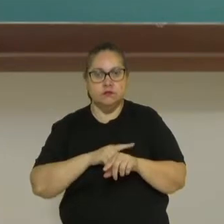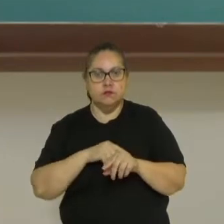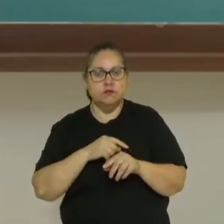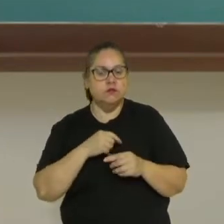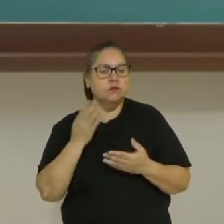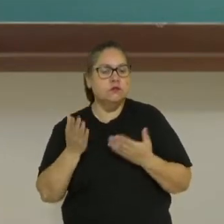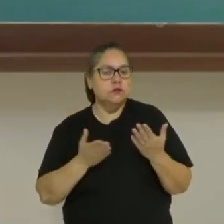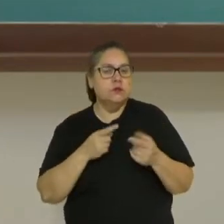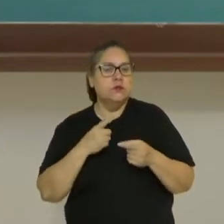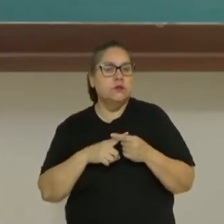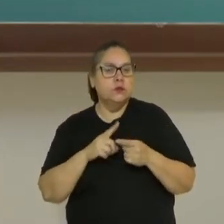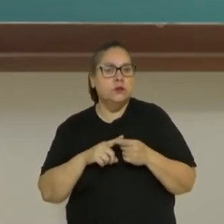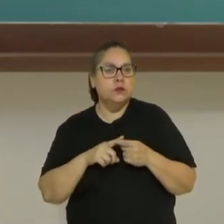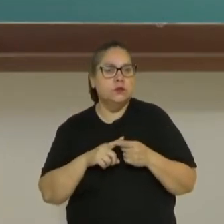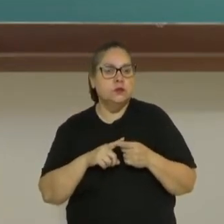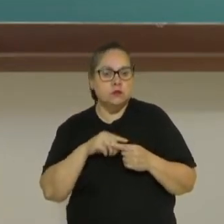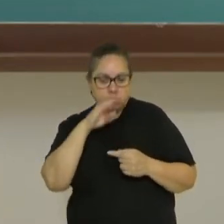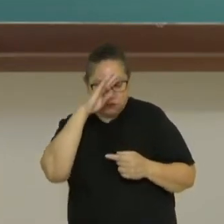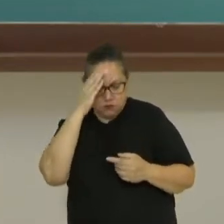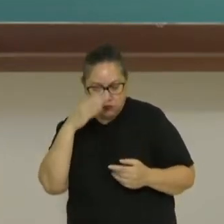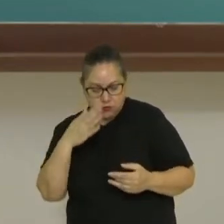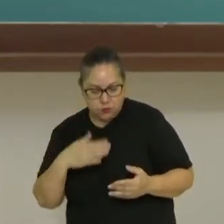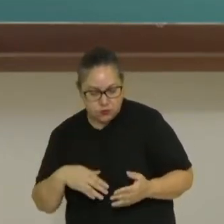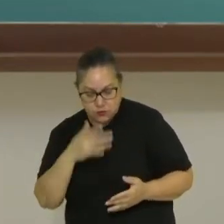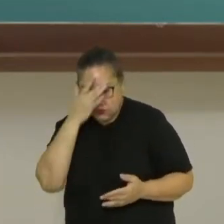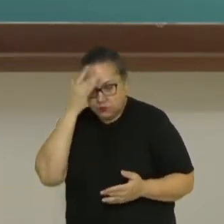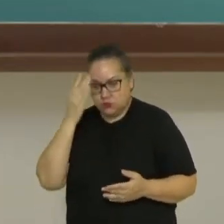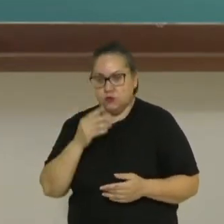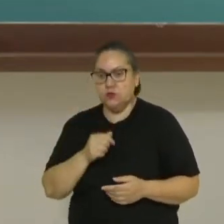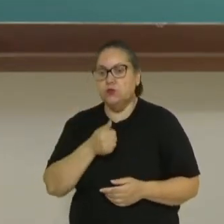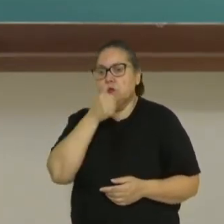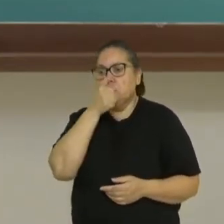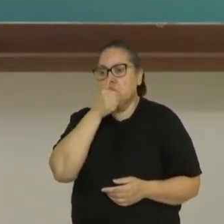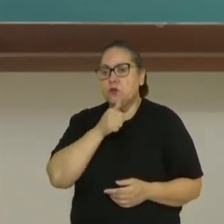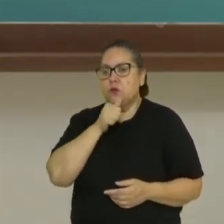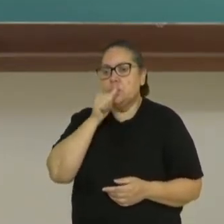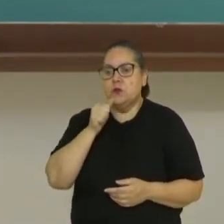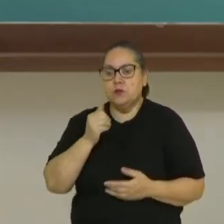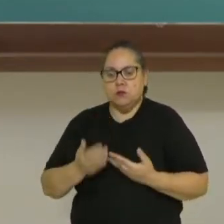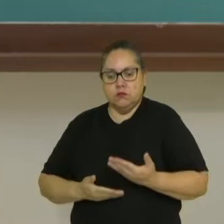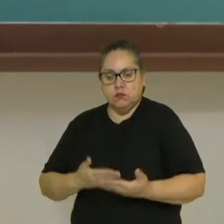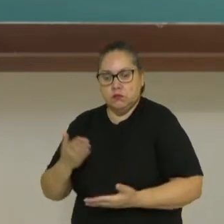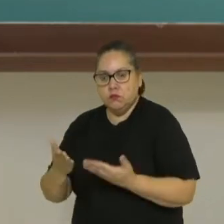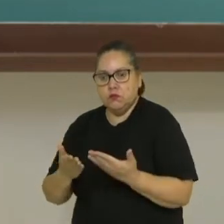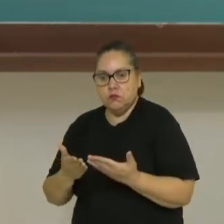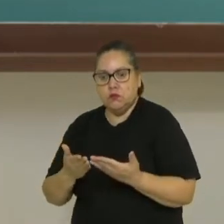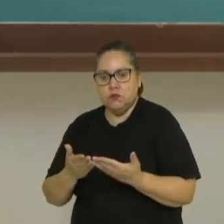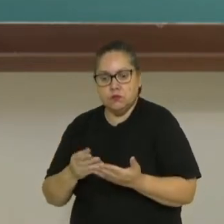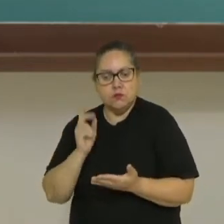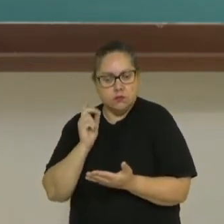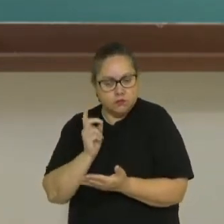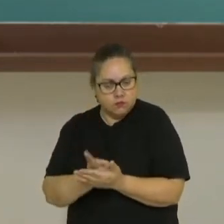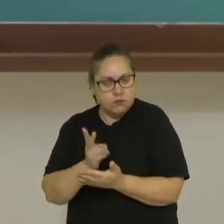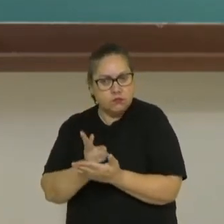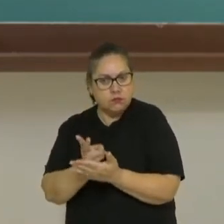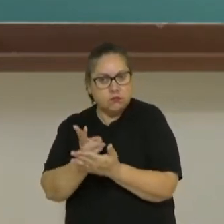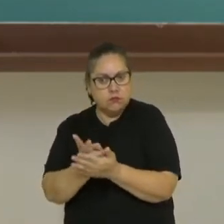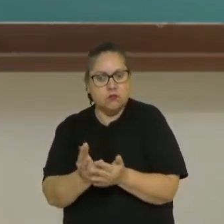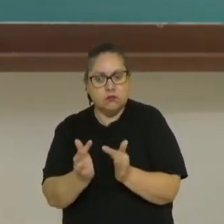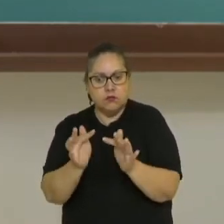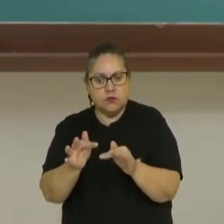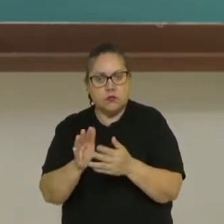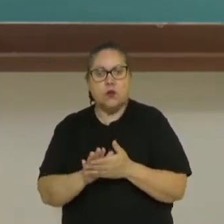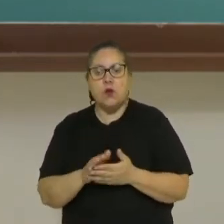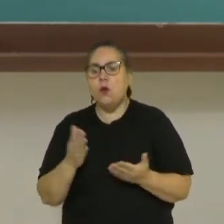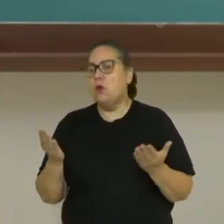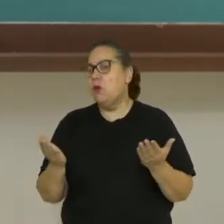eles eram por questões de honra. As pessoas juravam servir alguém e cumpriam esse juramento, algo que